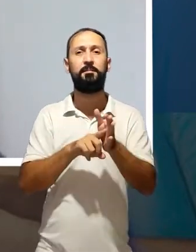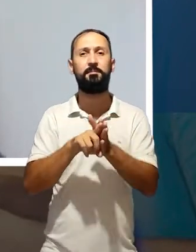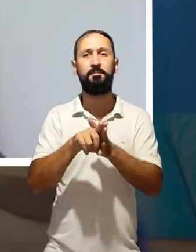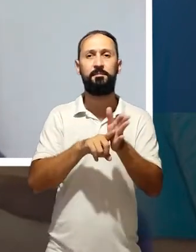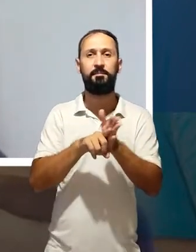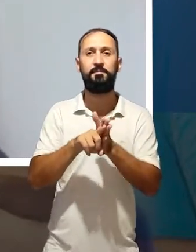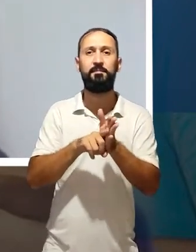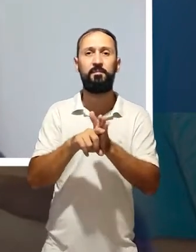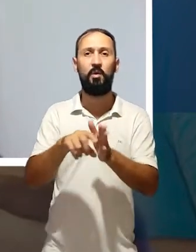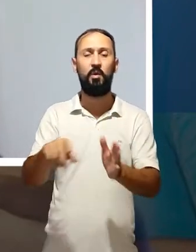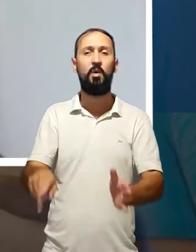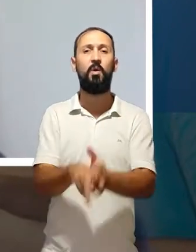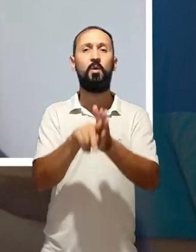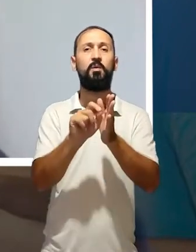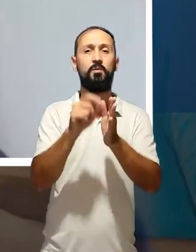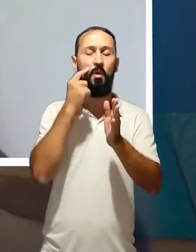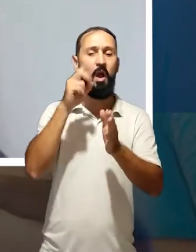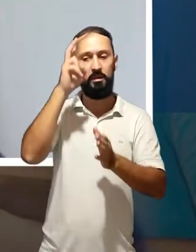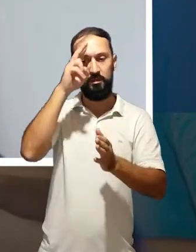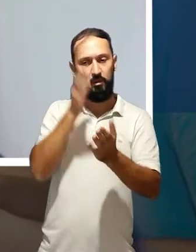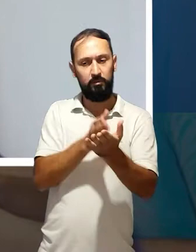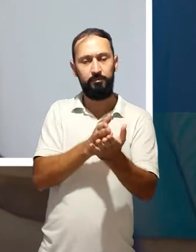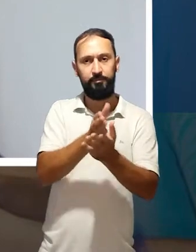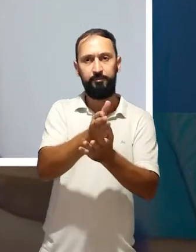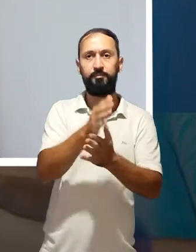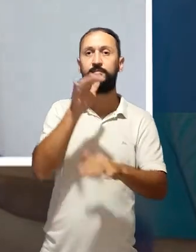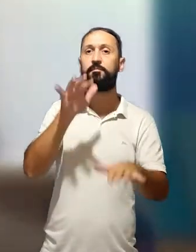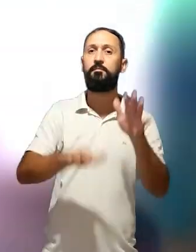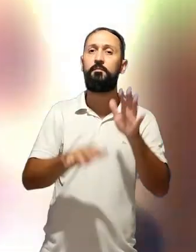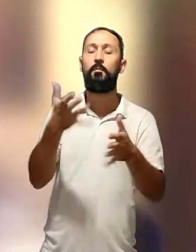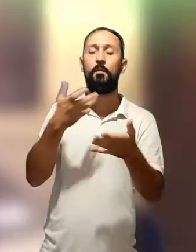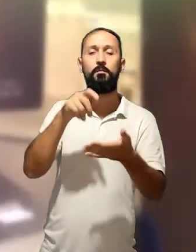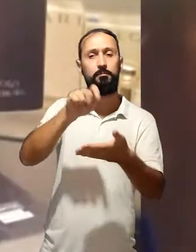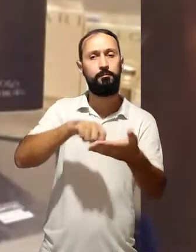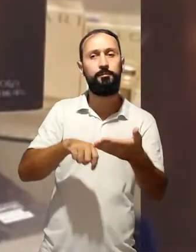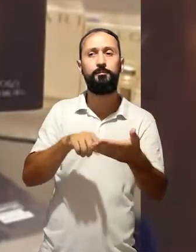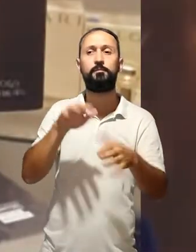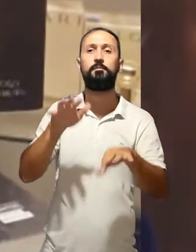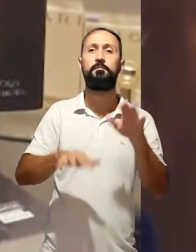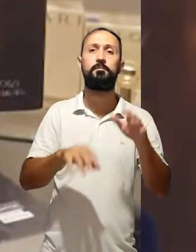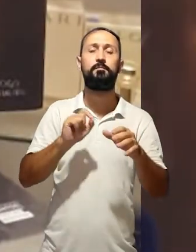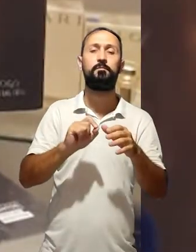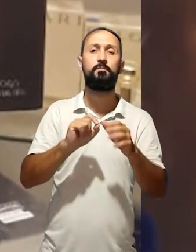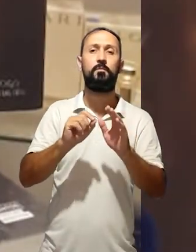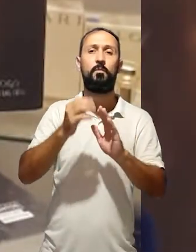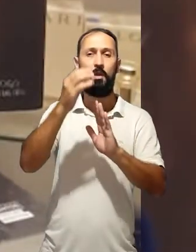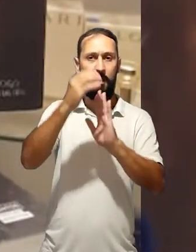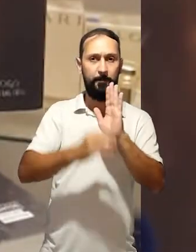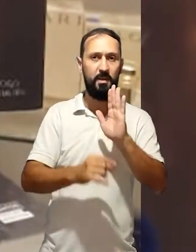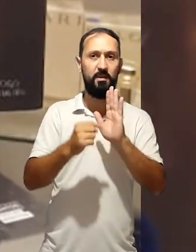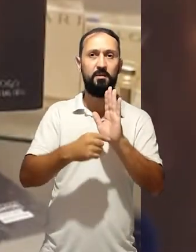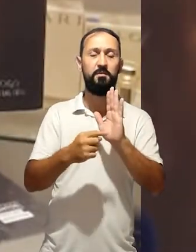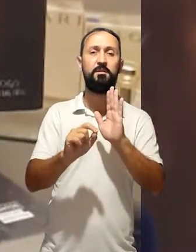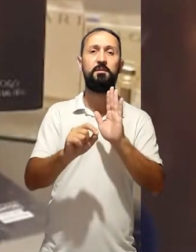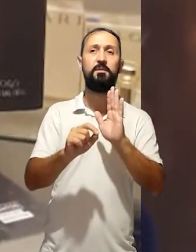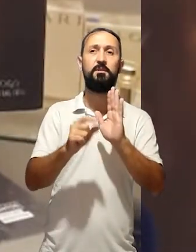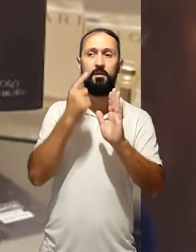uma pesquisa e também do próprio rumo da história. Muitas vezes eu quero escrever, digamos, um capítulo